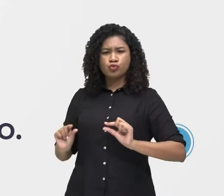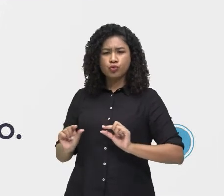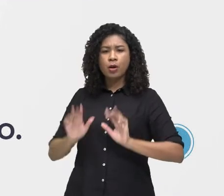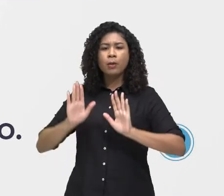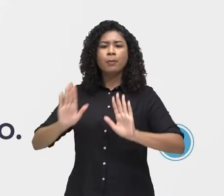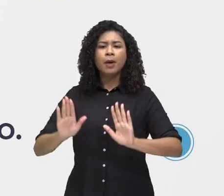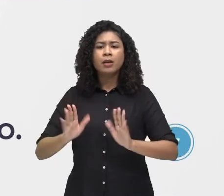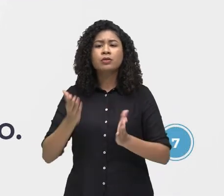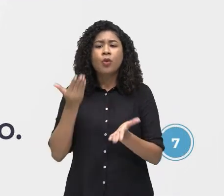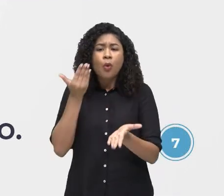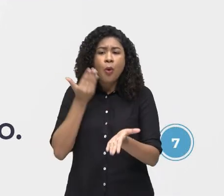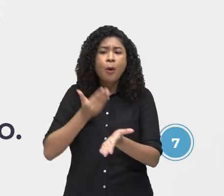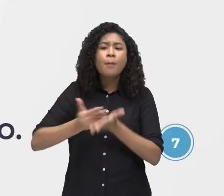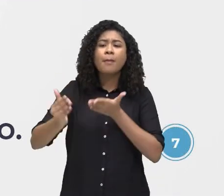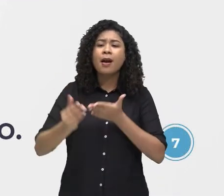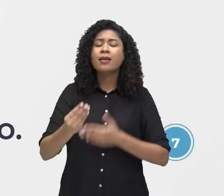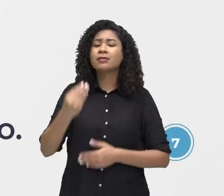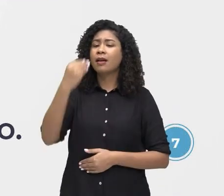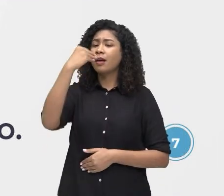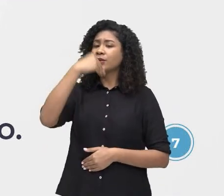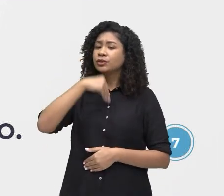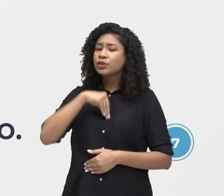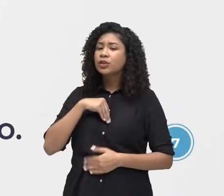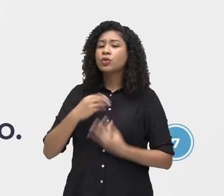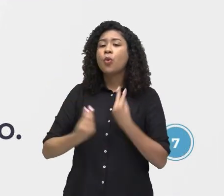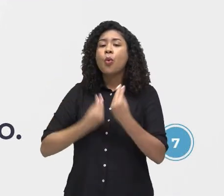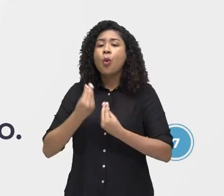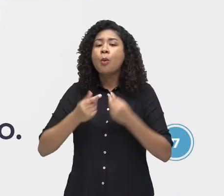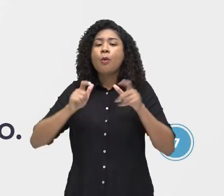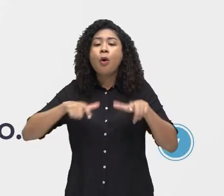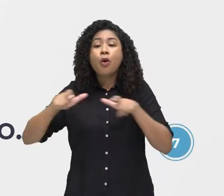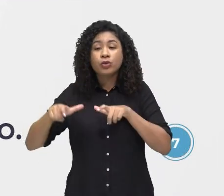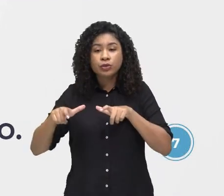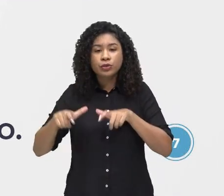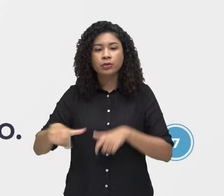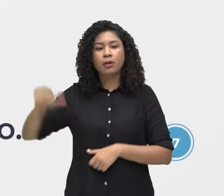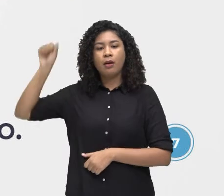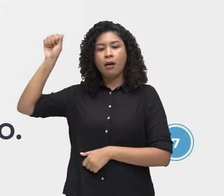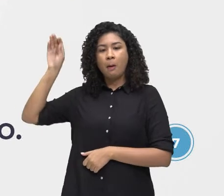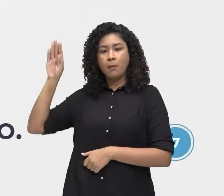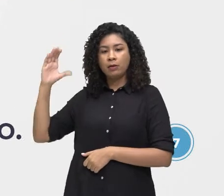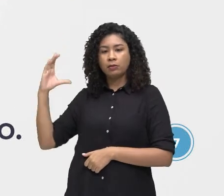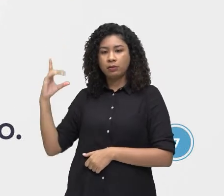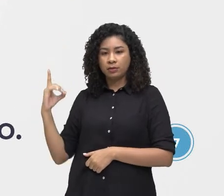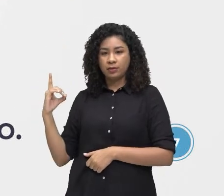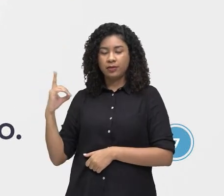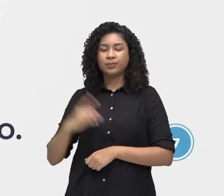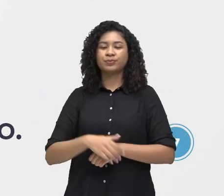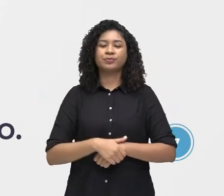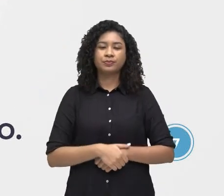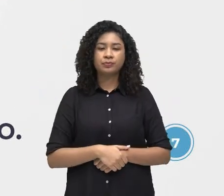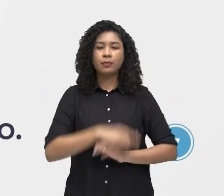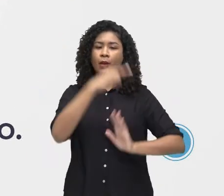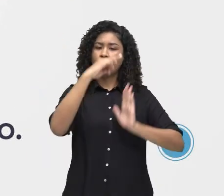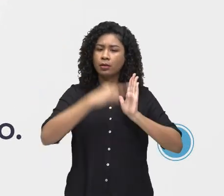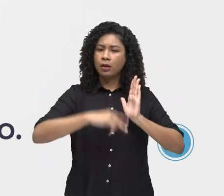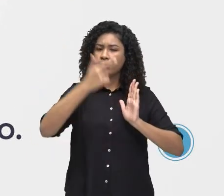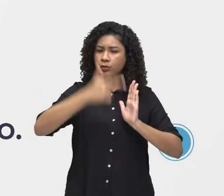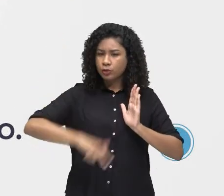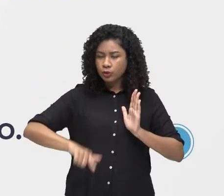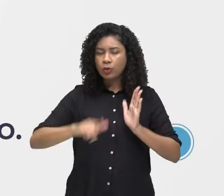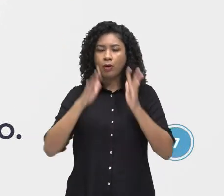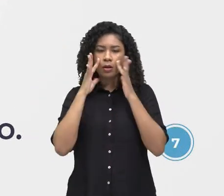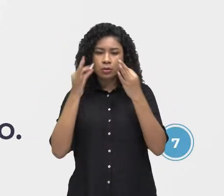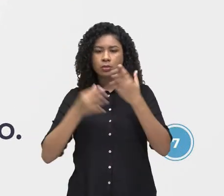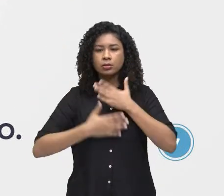se inicia a digestão do amido. Aí você tem aí boca, faringe, estômago e intestino delgado. Leia novamente aí com atenção a